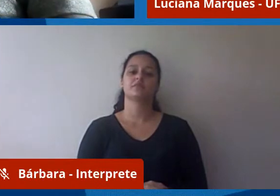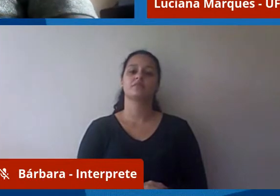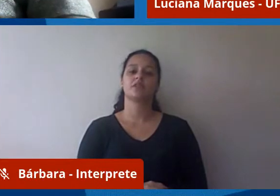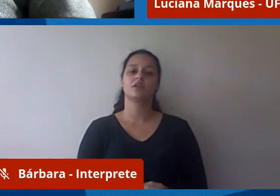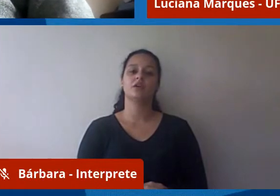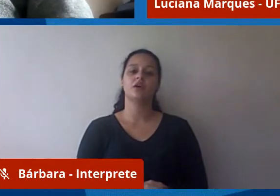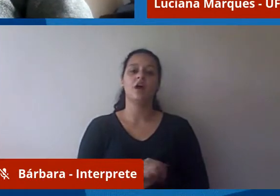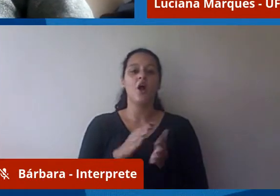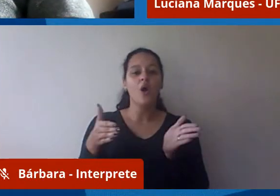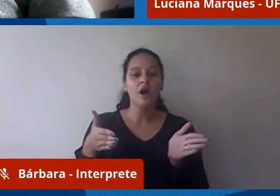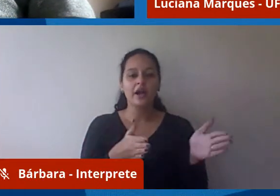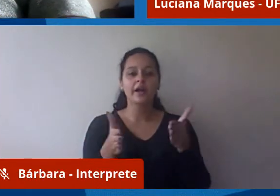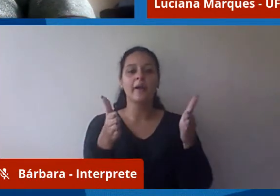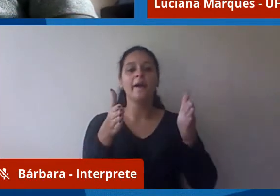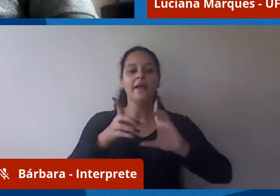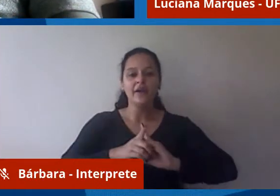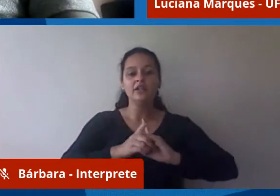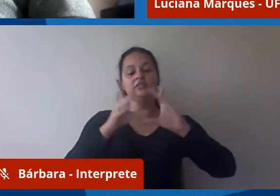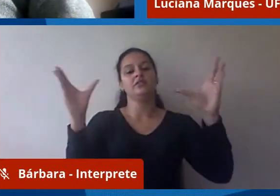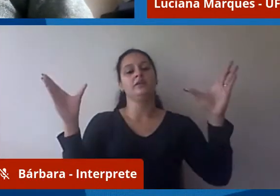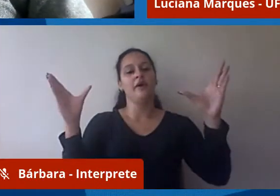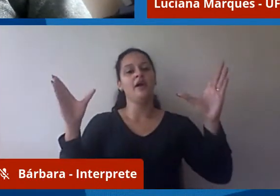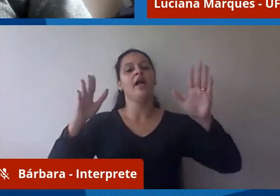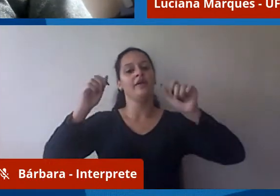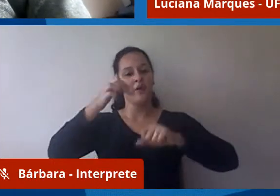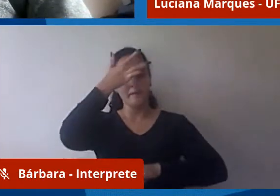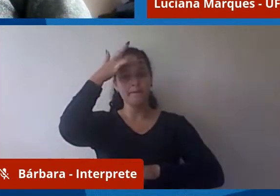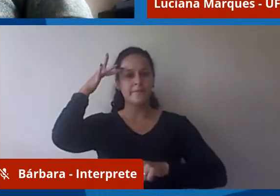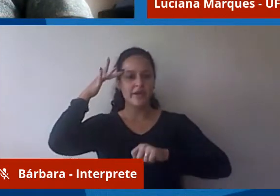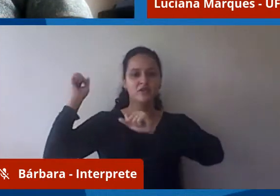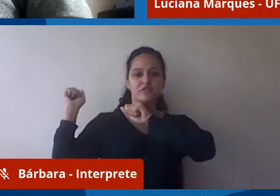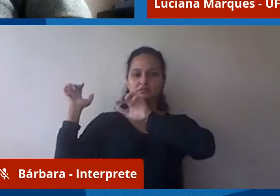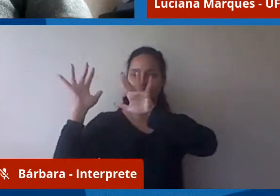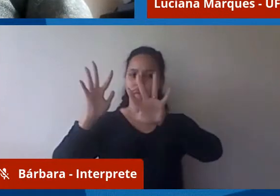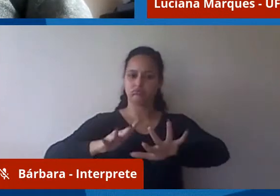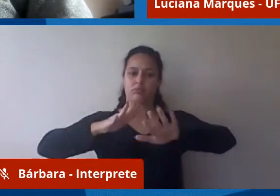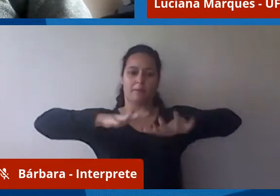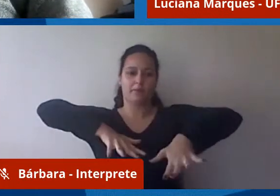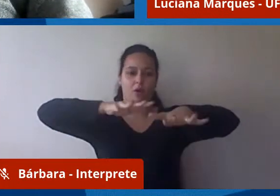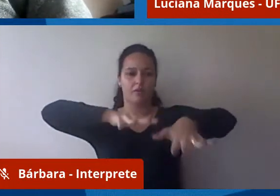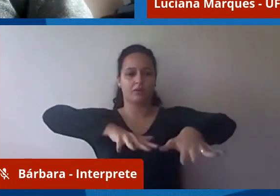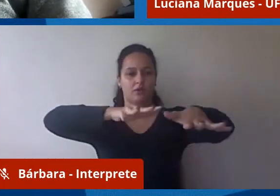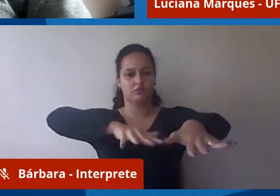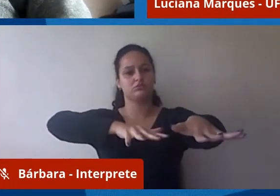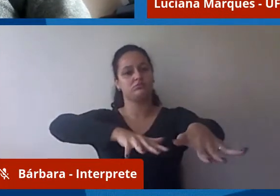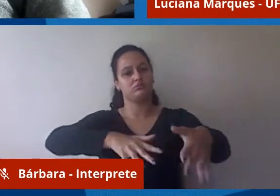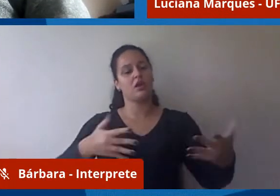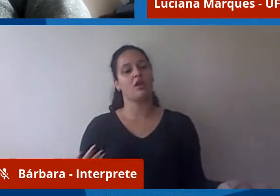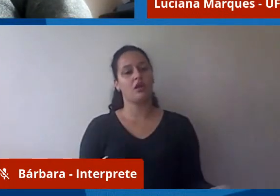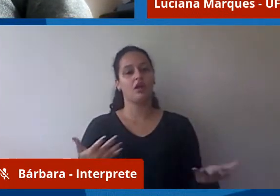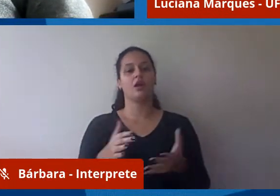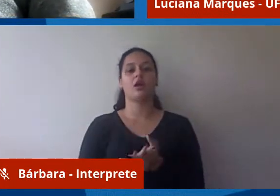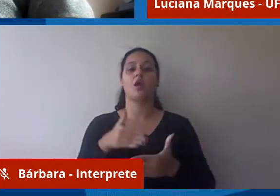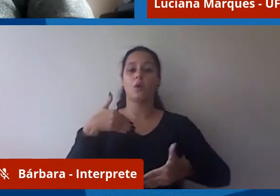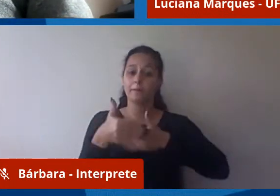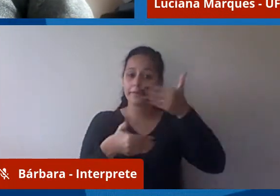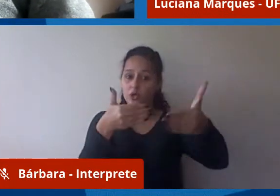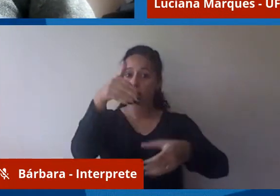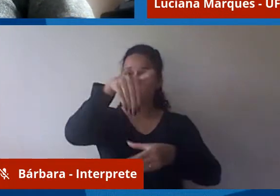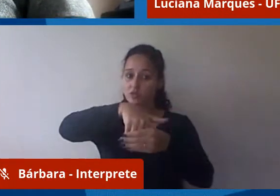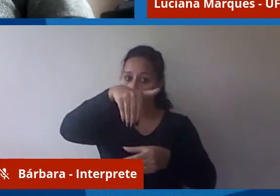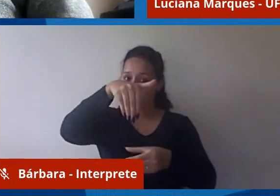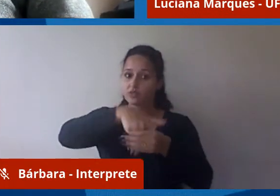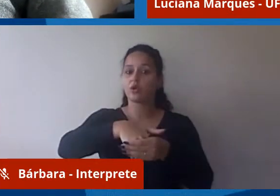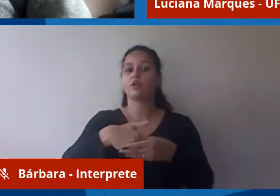pela via democrática, com grandes manifestações populares, reconquistando o prestígio do processo eleitoral, lançando